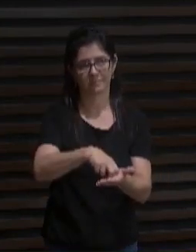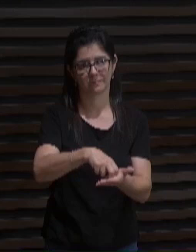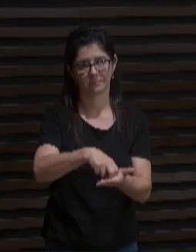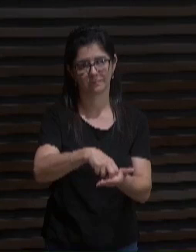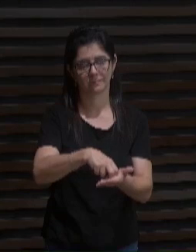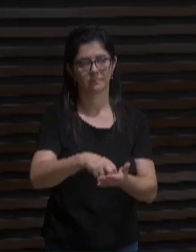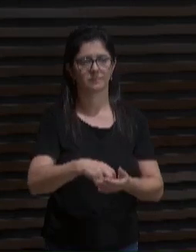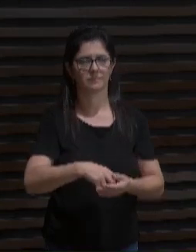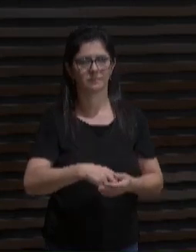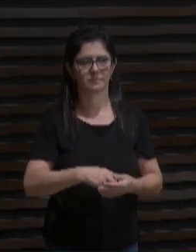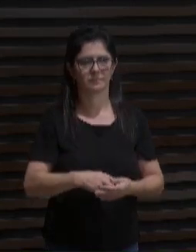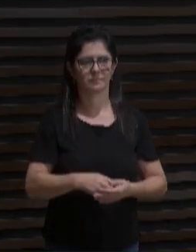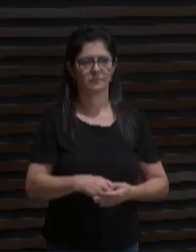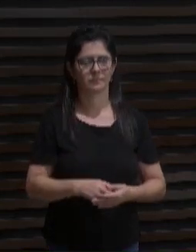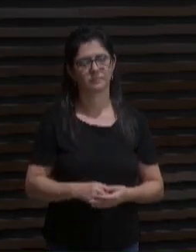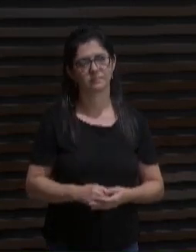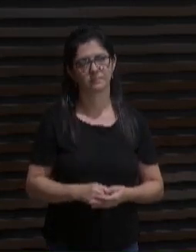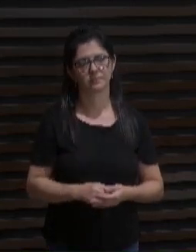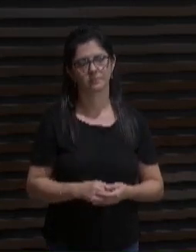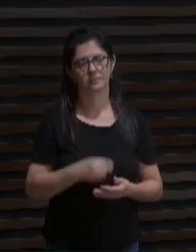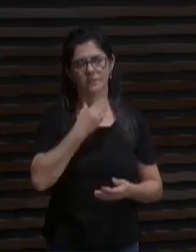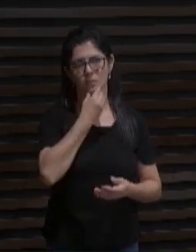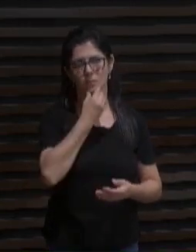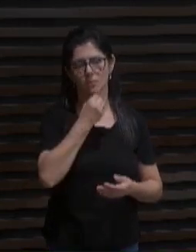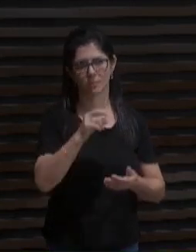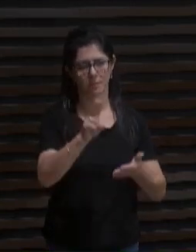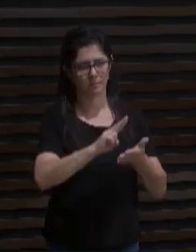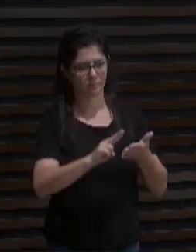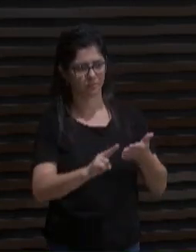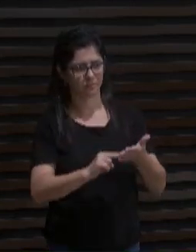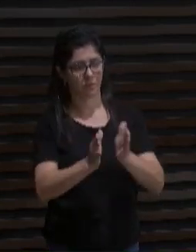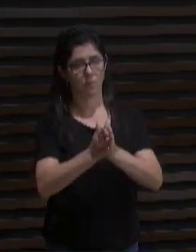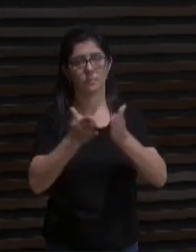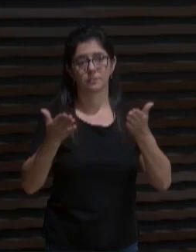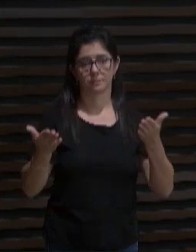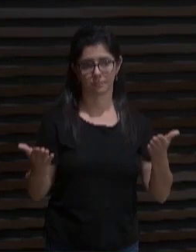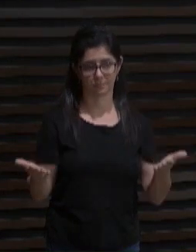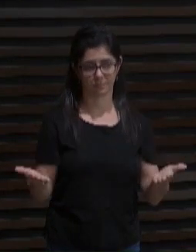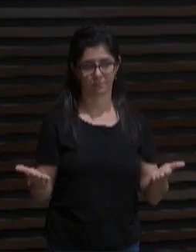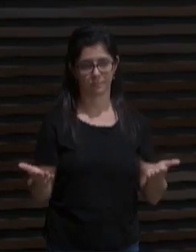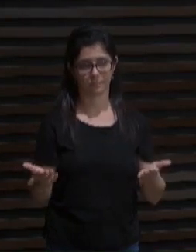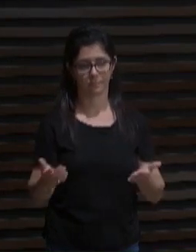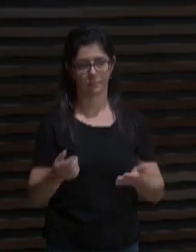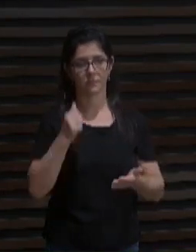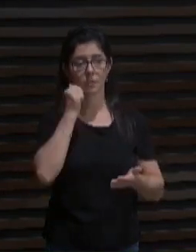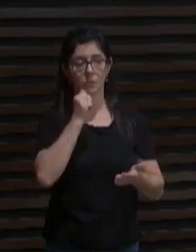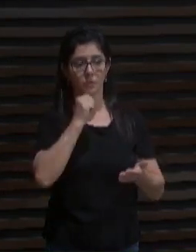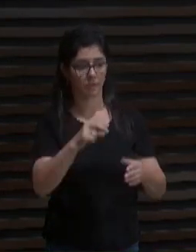Reese leu no jornal que as mulheres, as viúvas